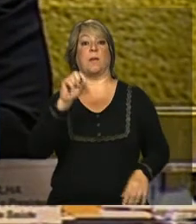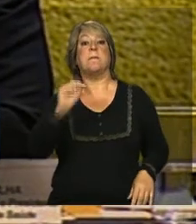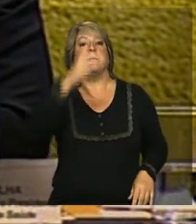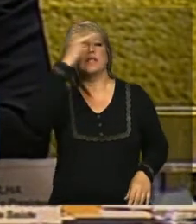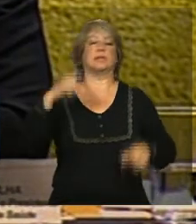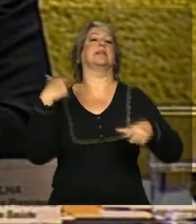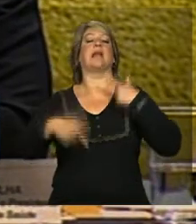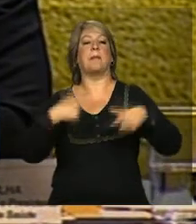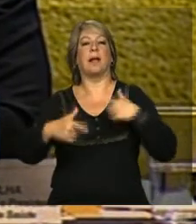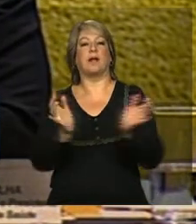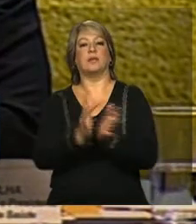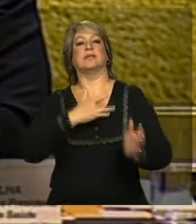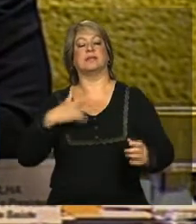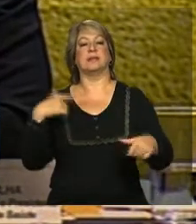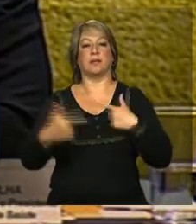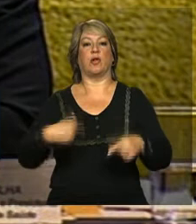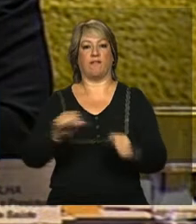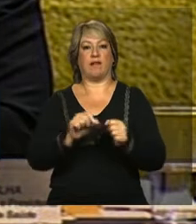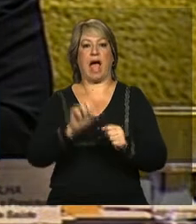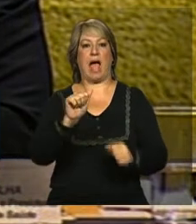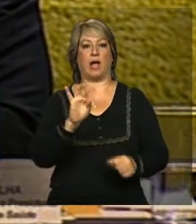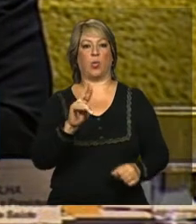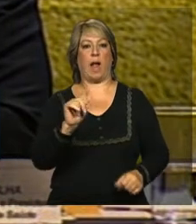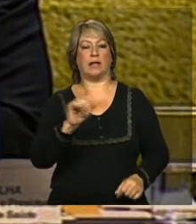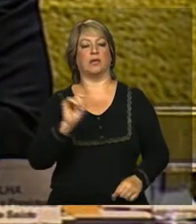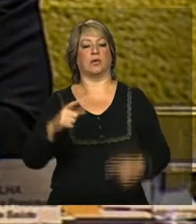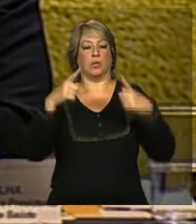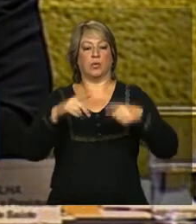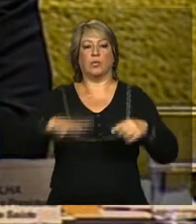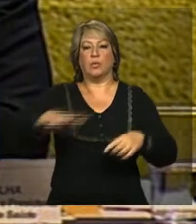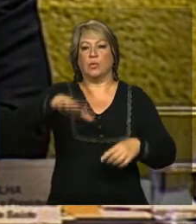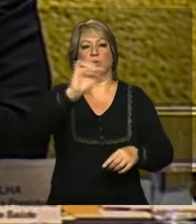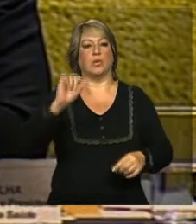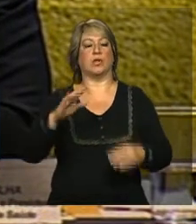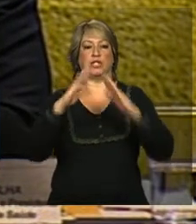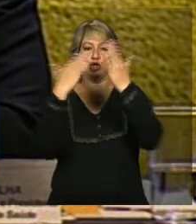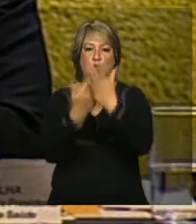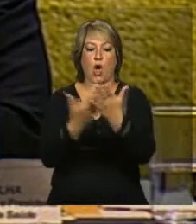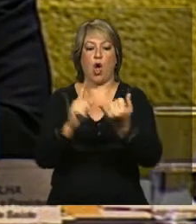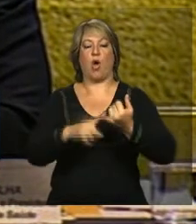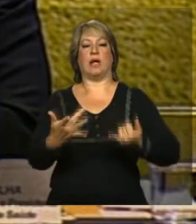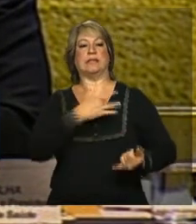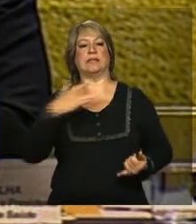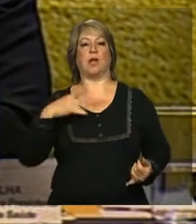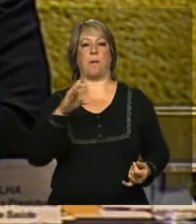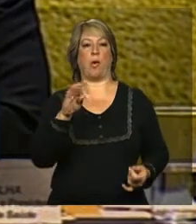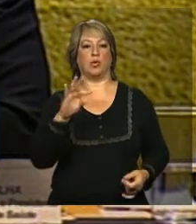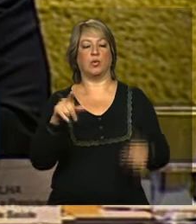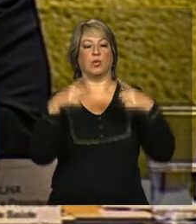mobilizados nós vamos fazer a atualização da vacinação nas unidades saúde em escolas em